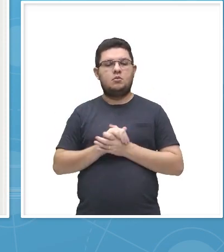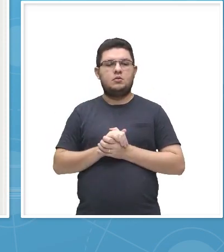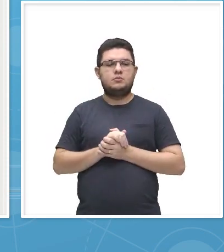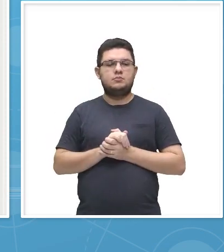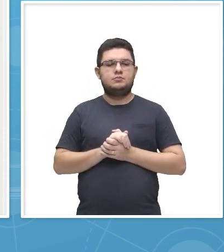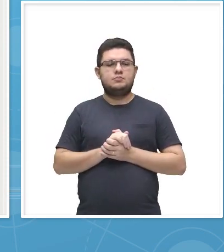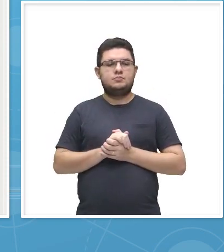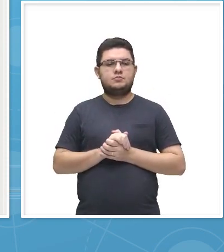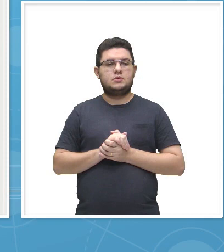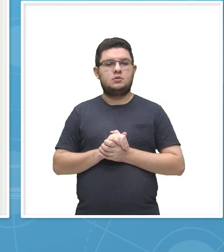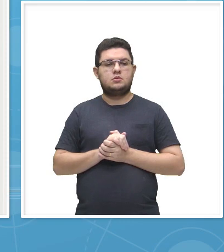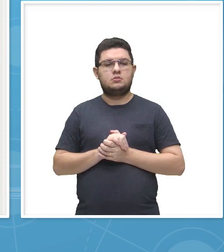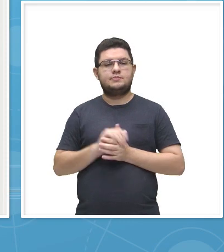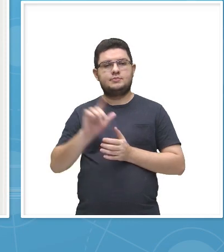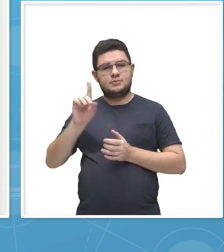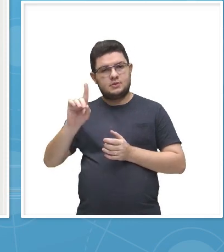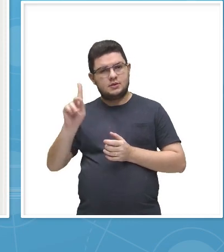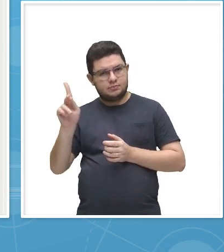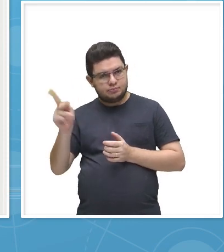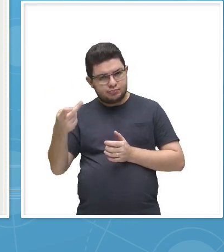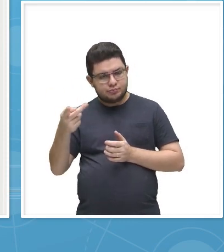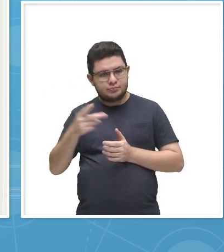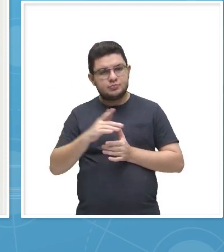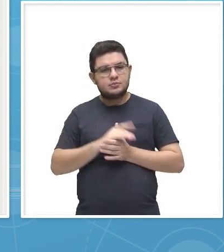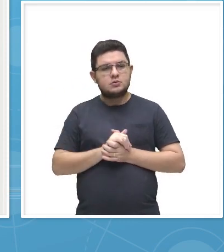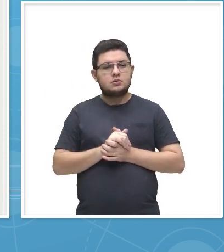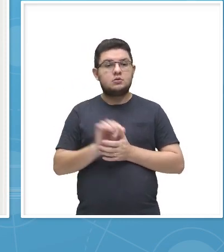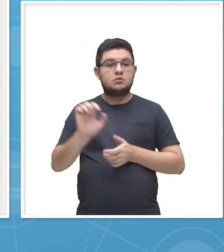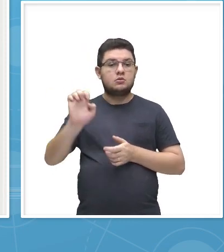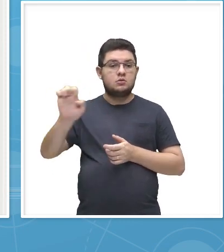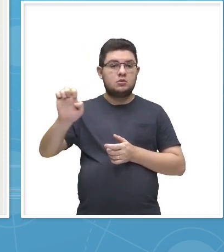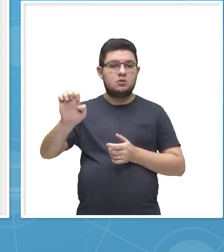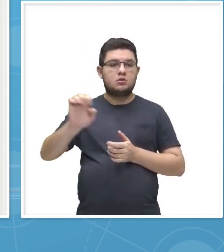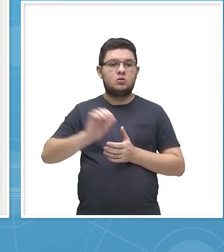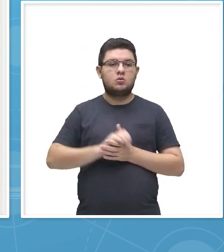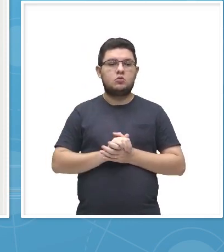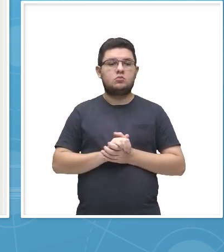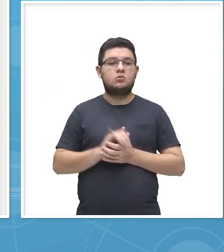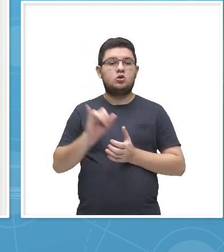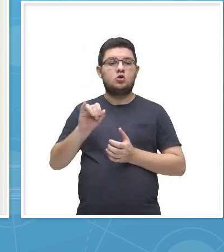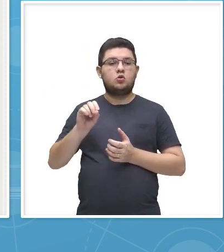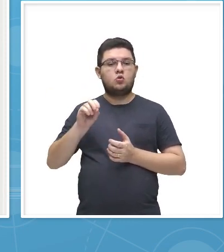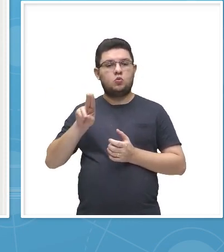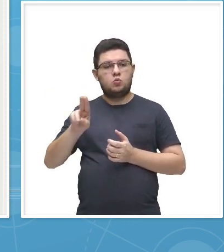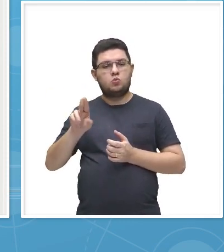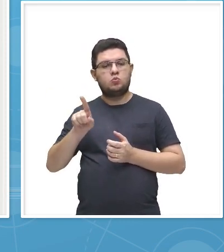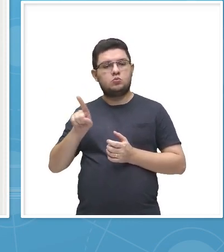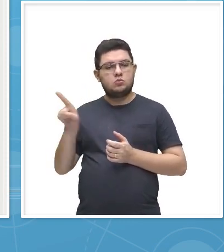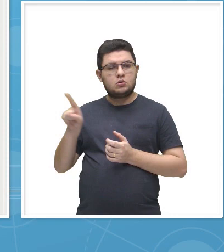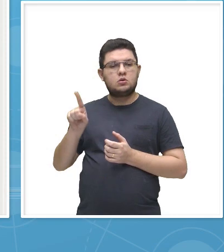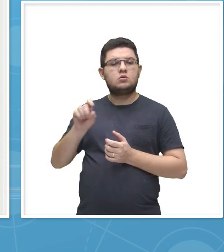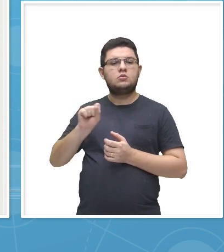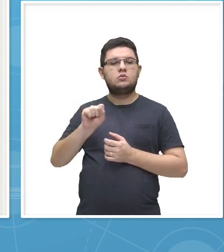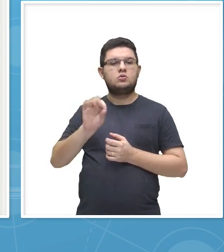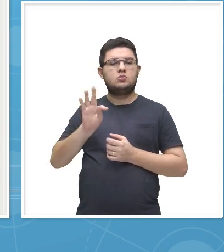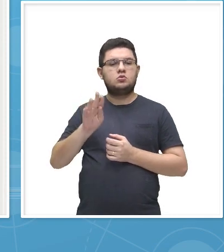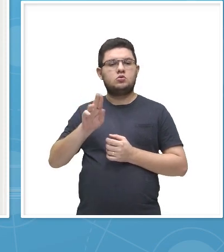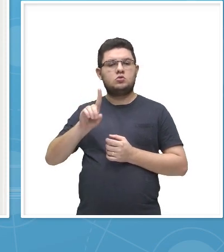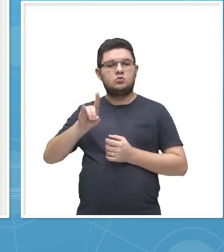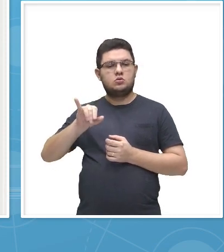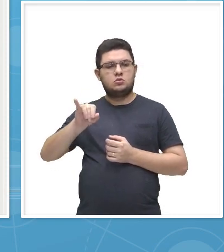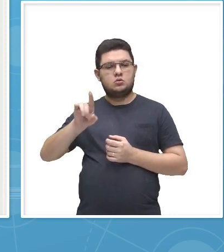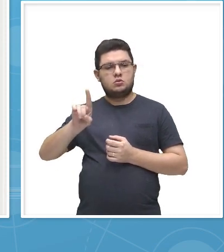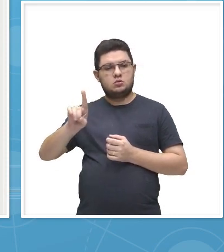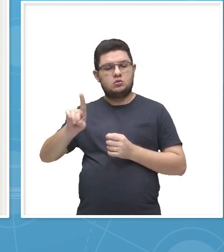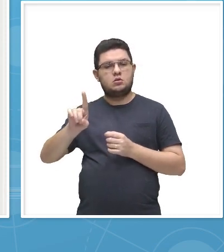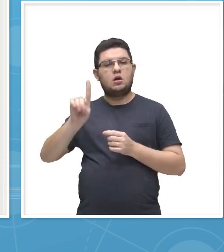já tá fora né e eu Story e os ter n Dior que você estudou em Nova York o verbo está